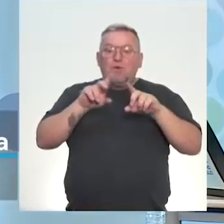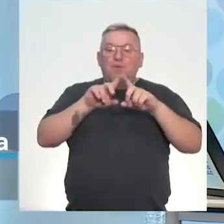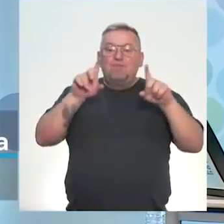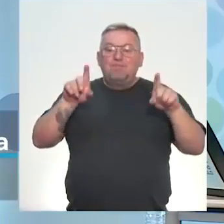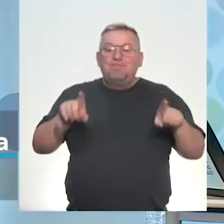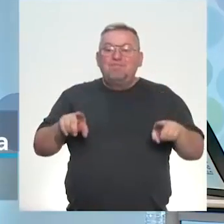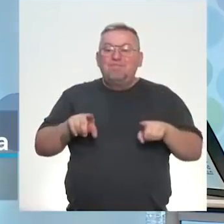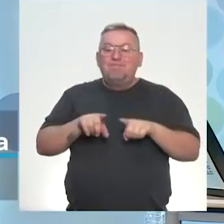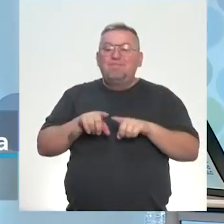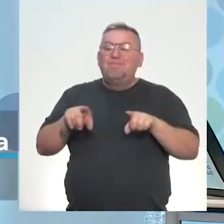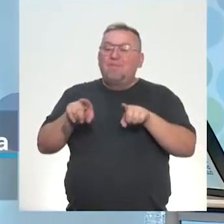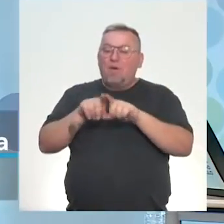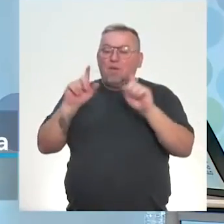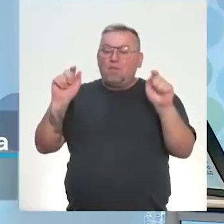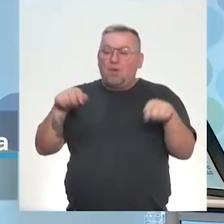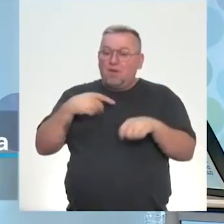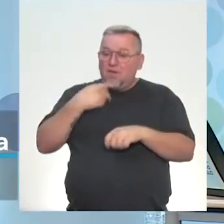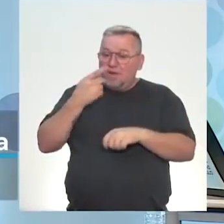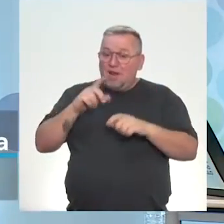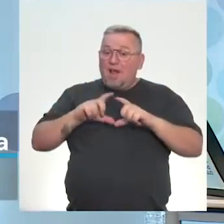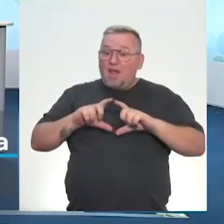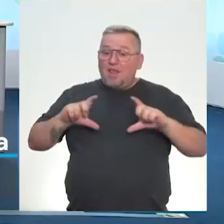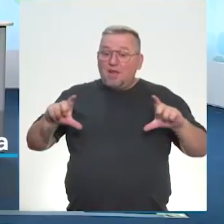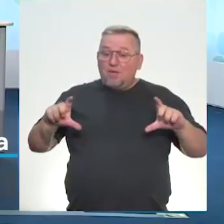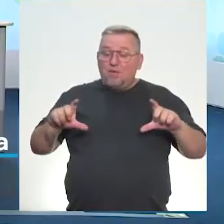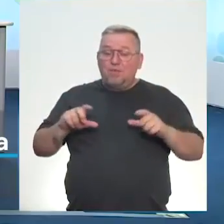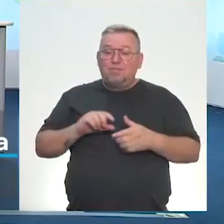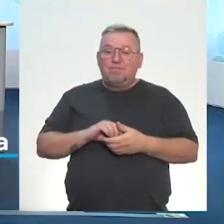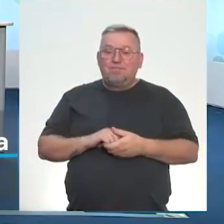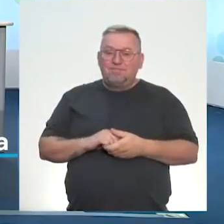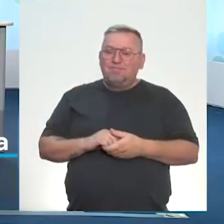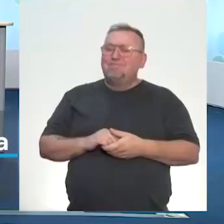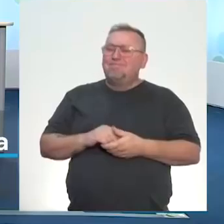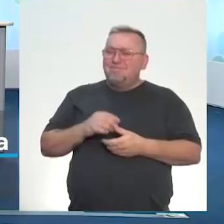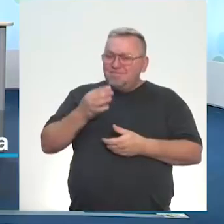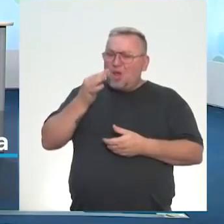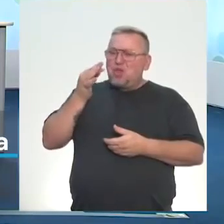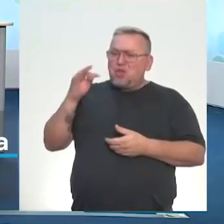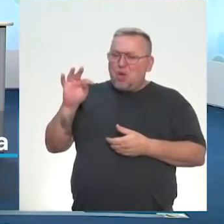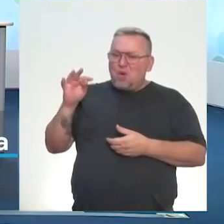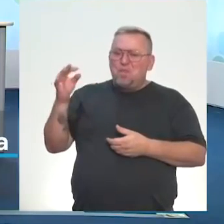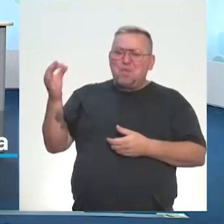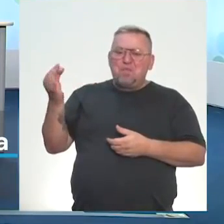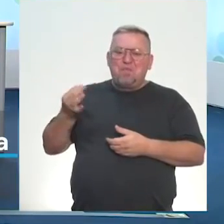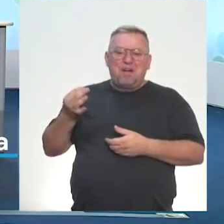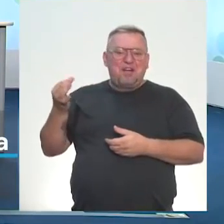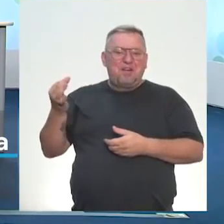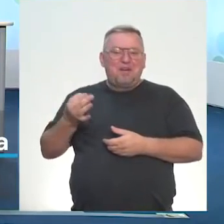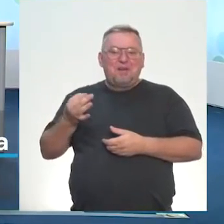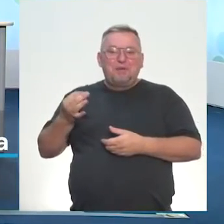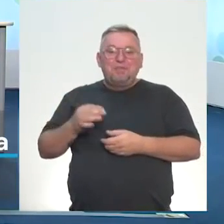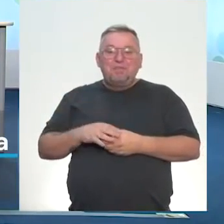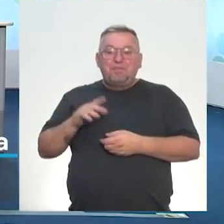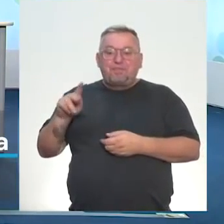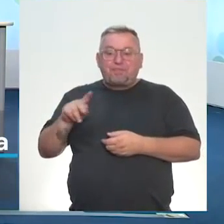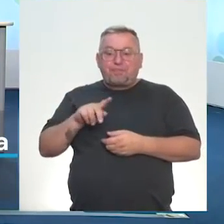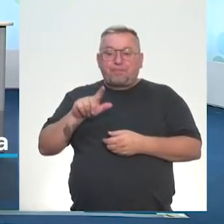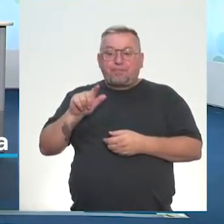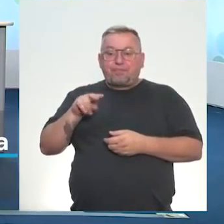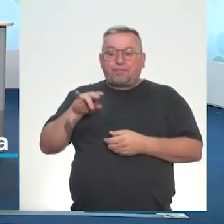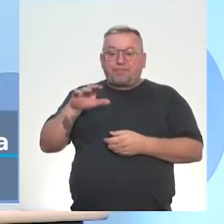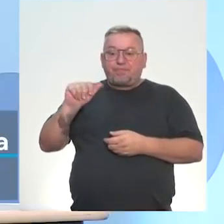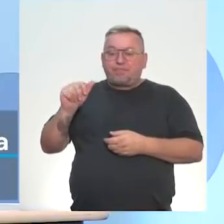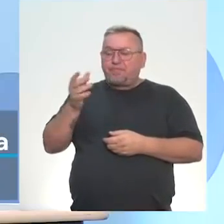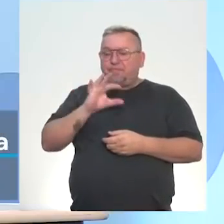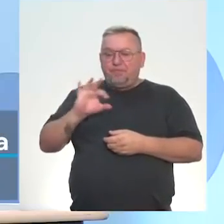quadrado também pode ser chamado de retângulo. Top, hein? Muito legal, muito legal. Aqui, professora Gláucia falando assim,